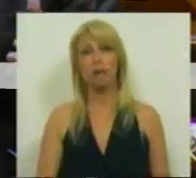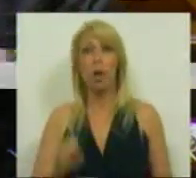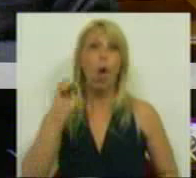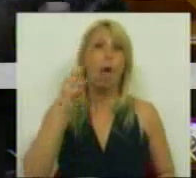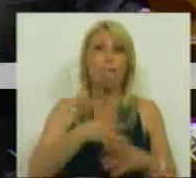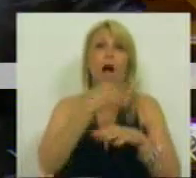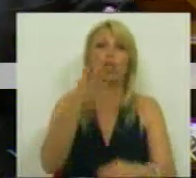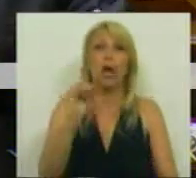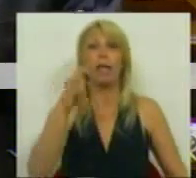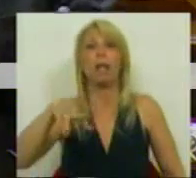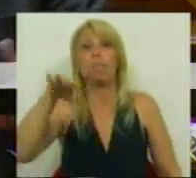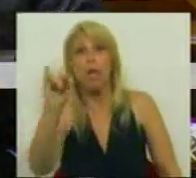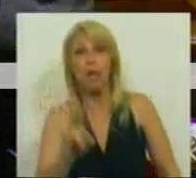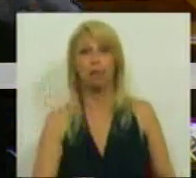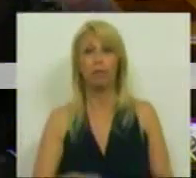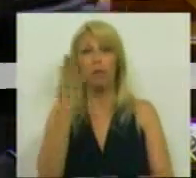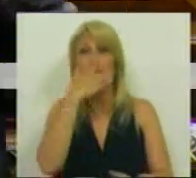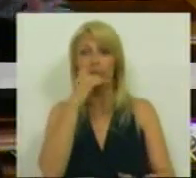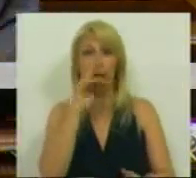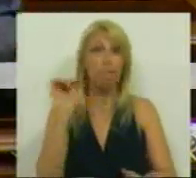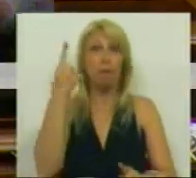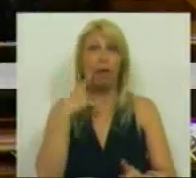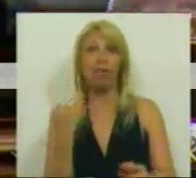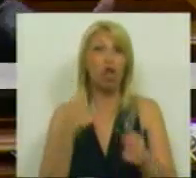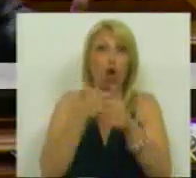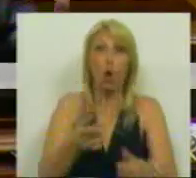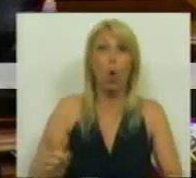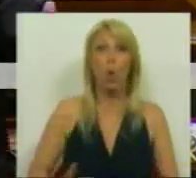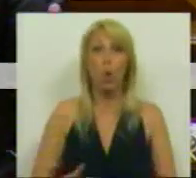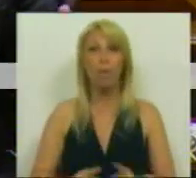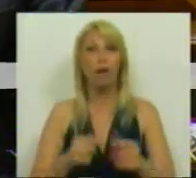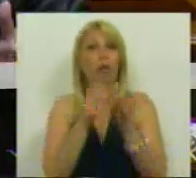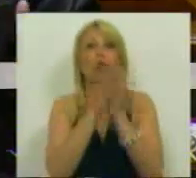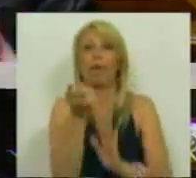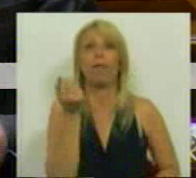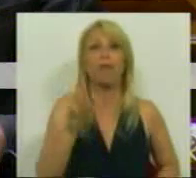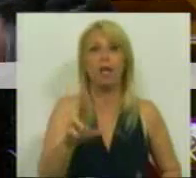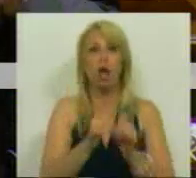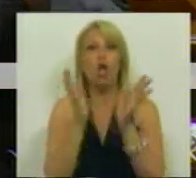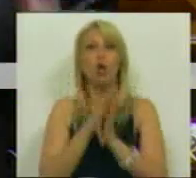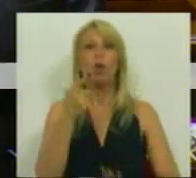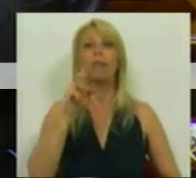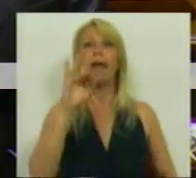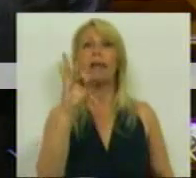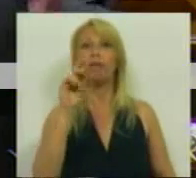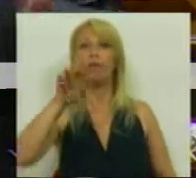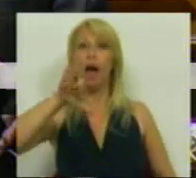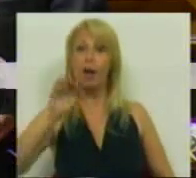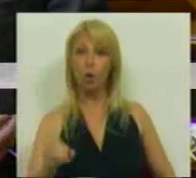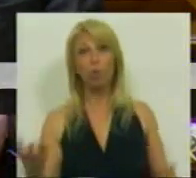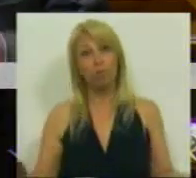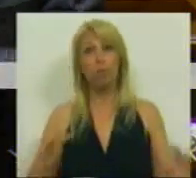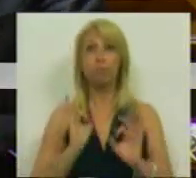acerca do IMI, no primeiro incumprimento, de todas as taxas, de todos os tarifários e, portanto, exatamente